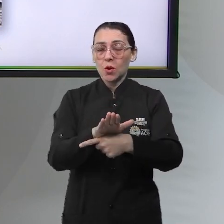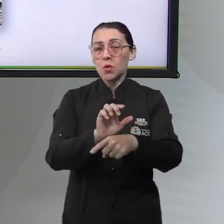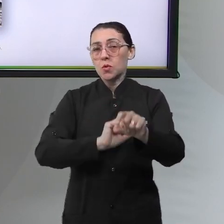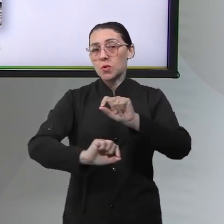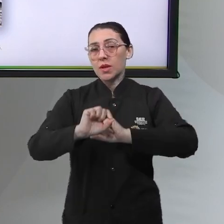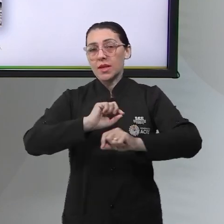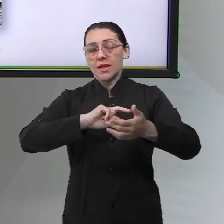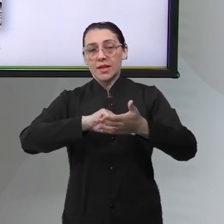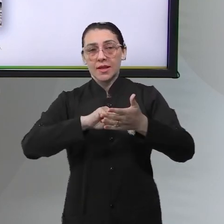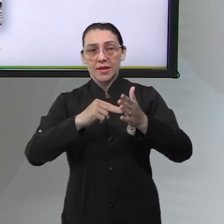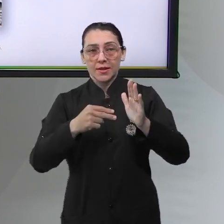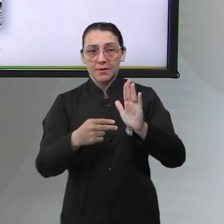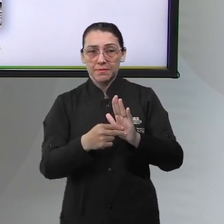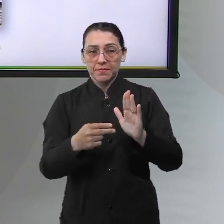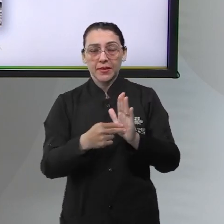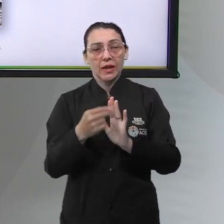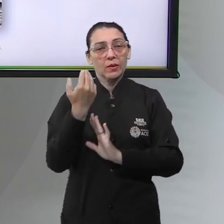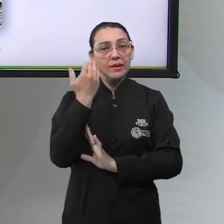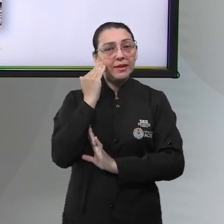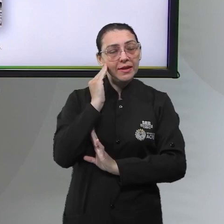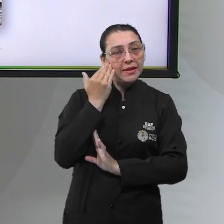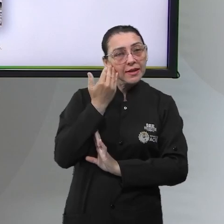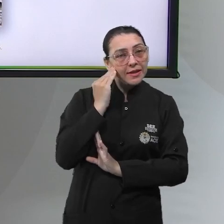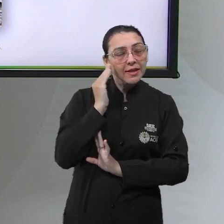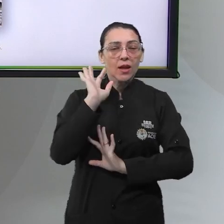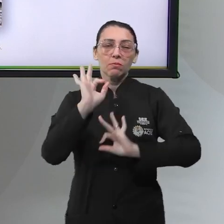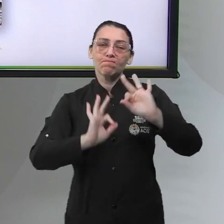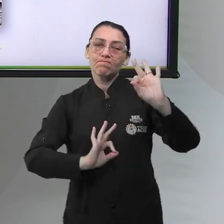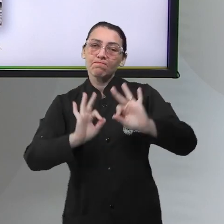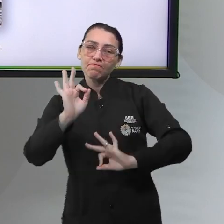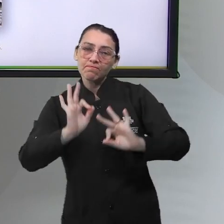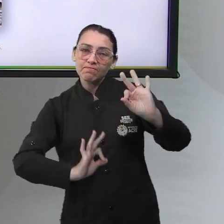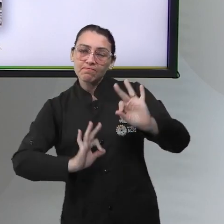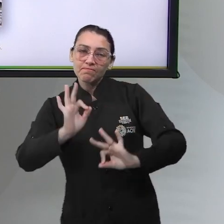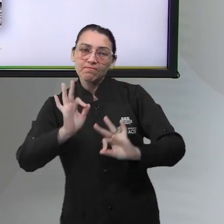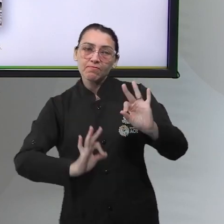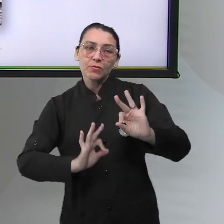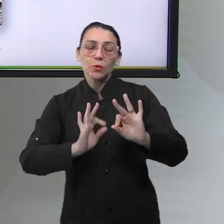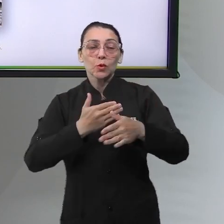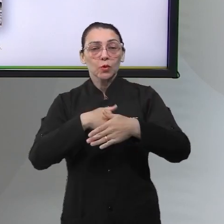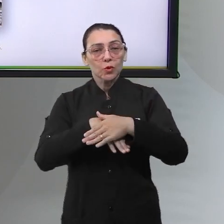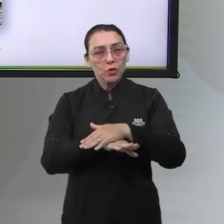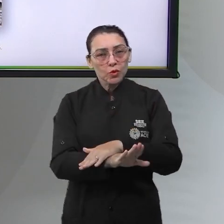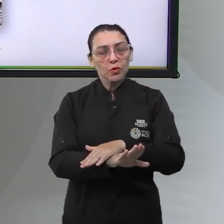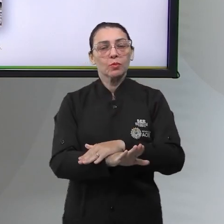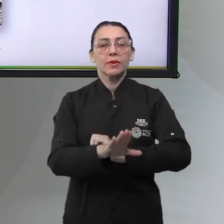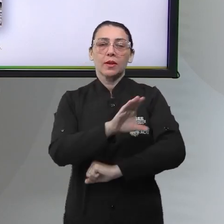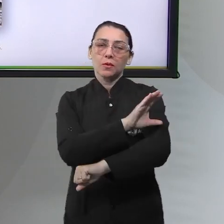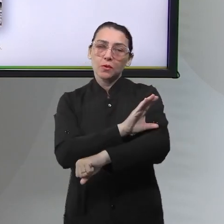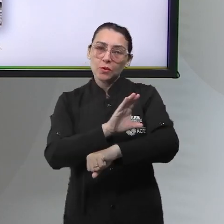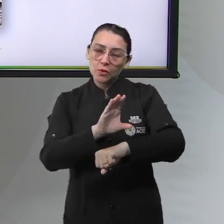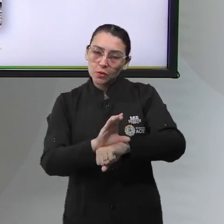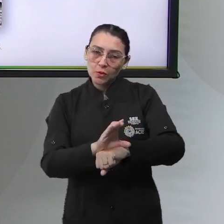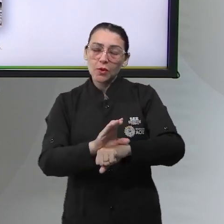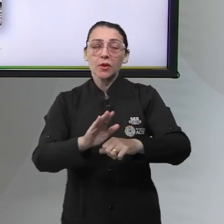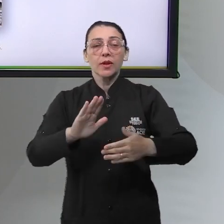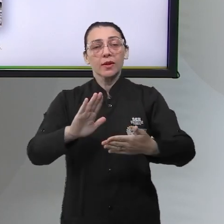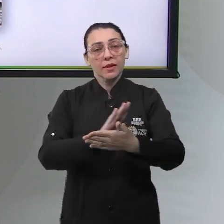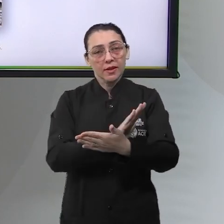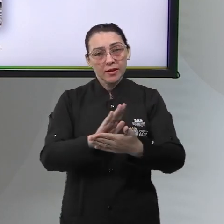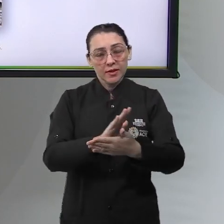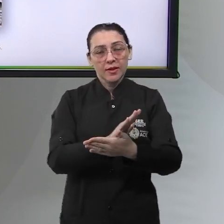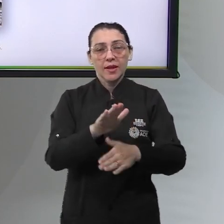diz respeito ao entendimento da organização, dos hábitos, dos costumes de uma